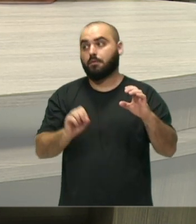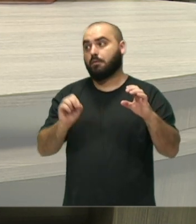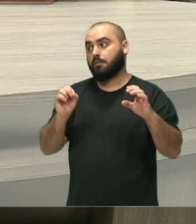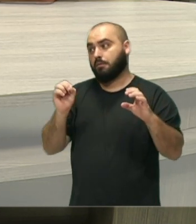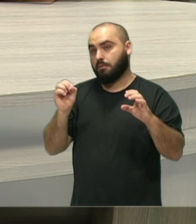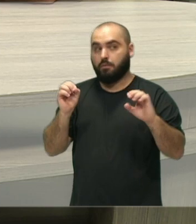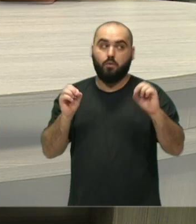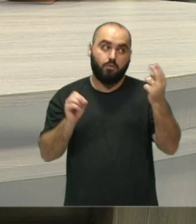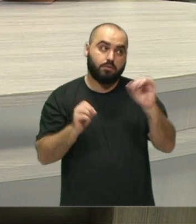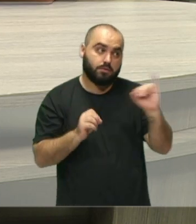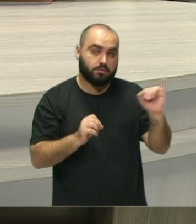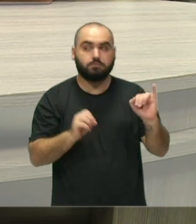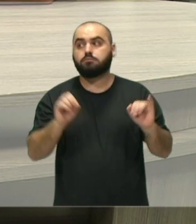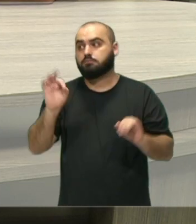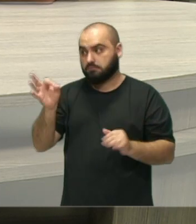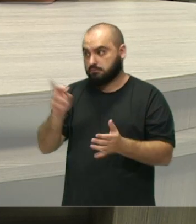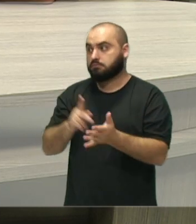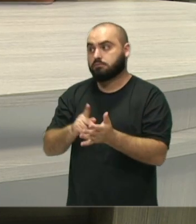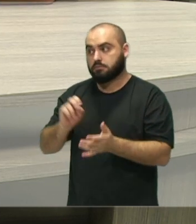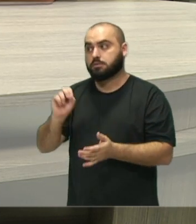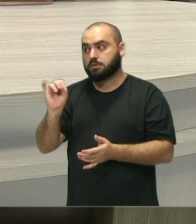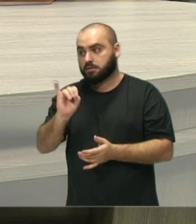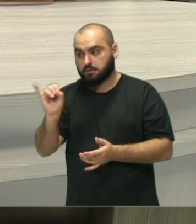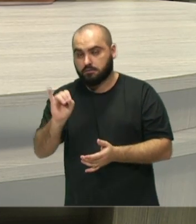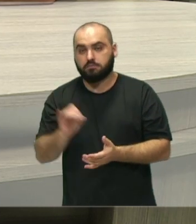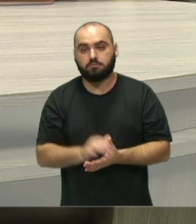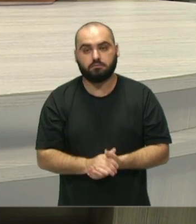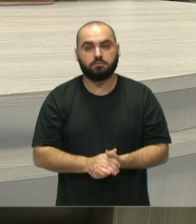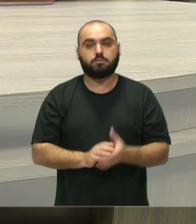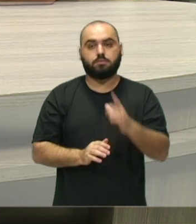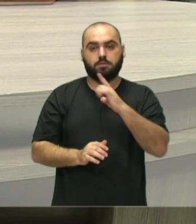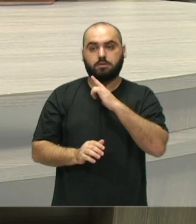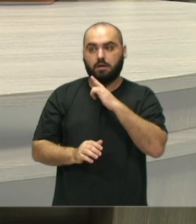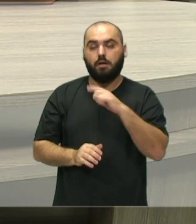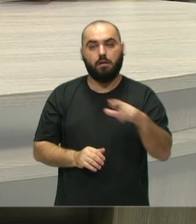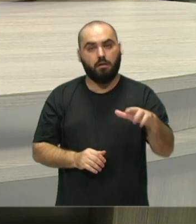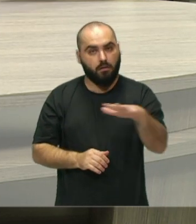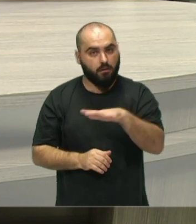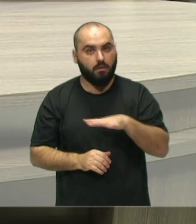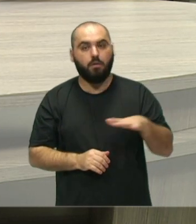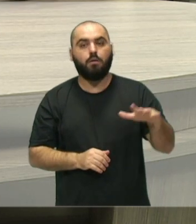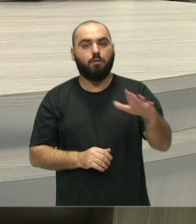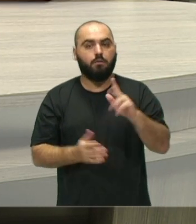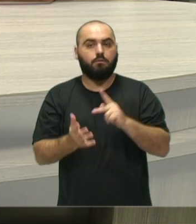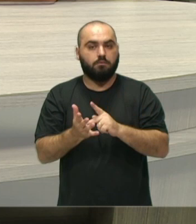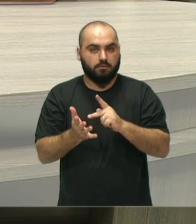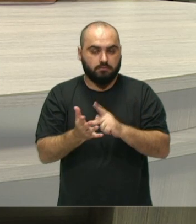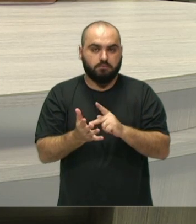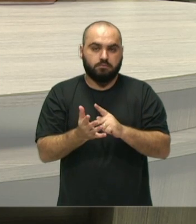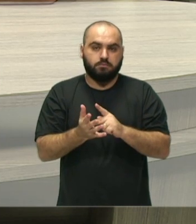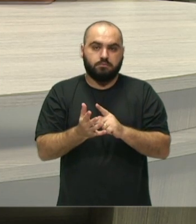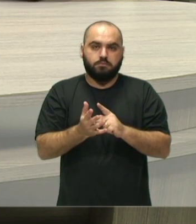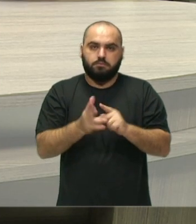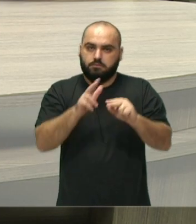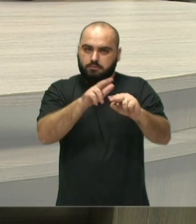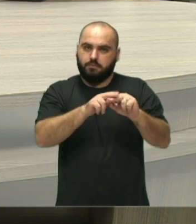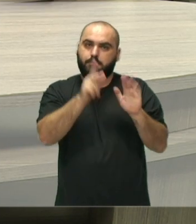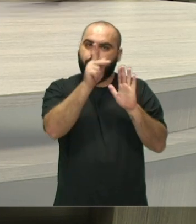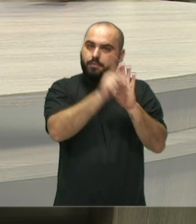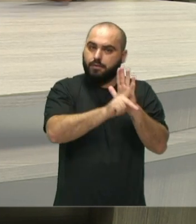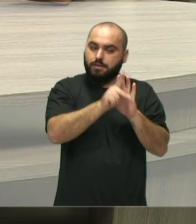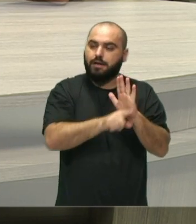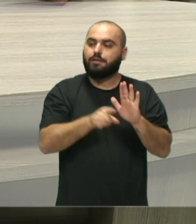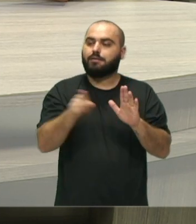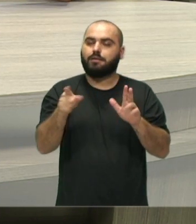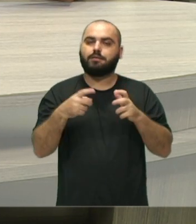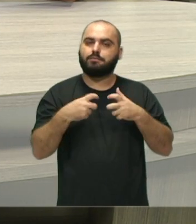em Itajaí. Aliás, isso nós temos muito presente na nossa região, né? O que nos levou ao projeto do transporte coletivo